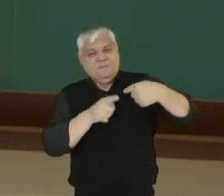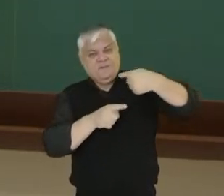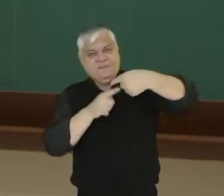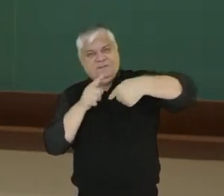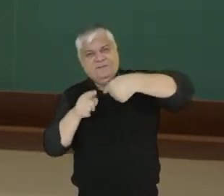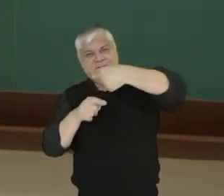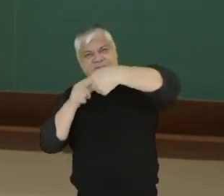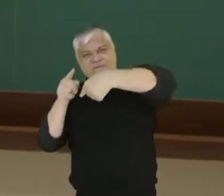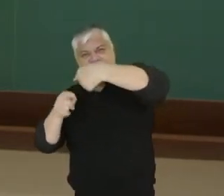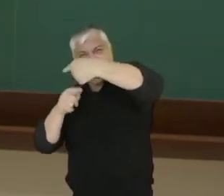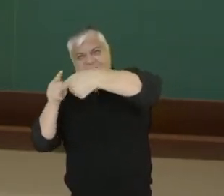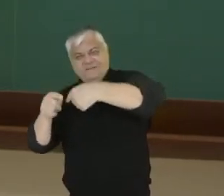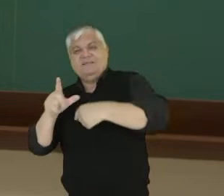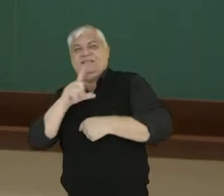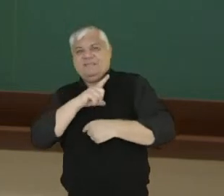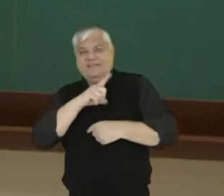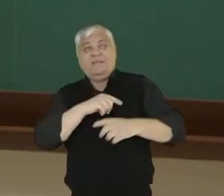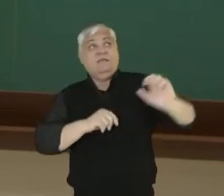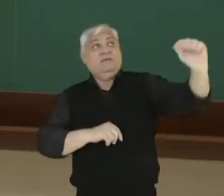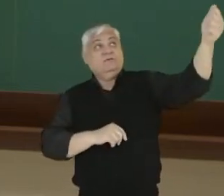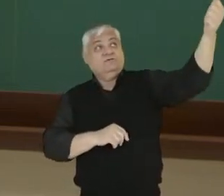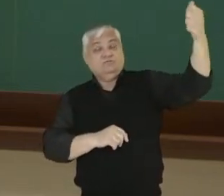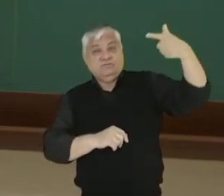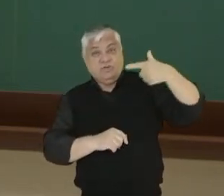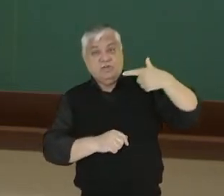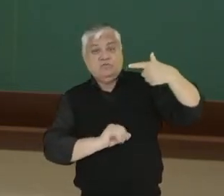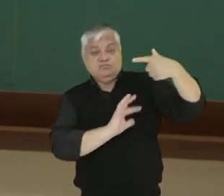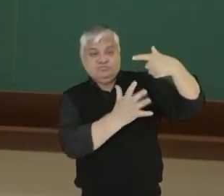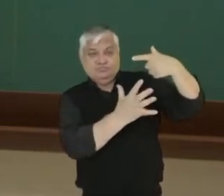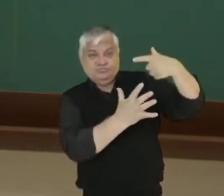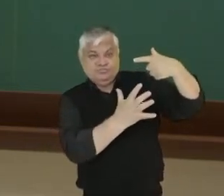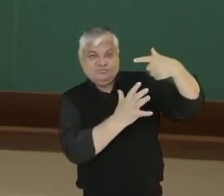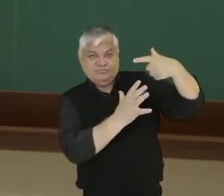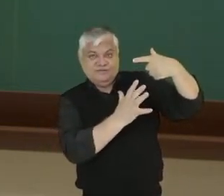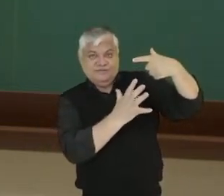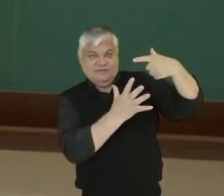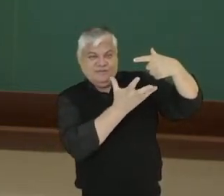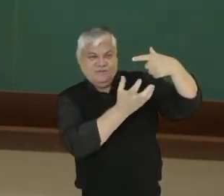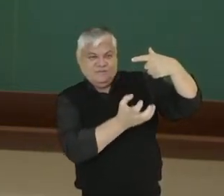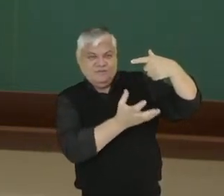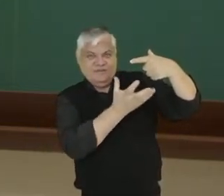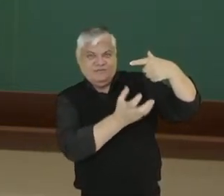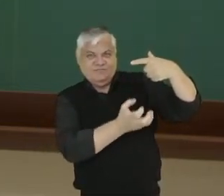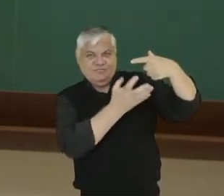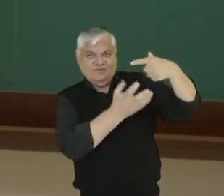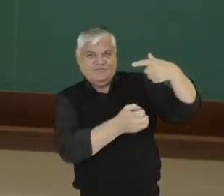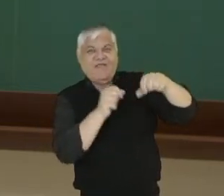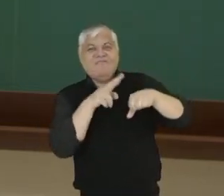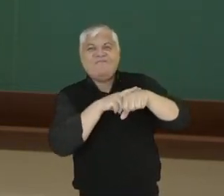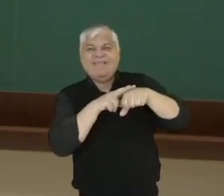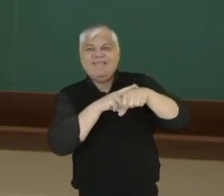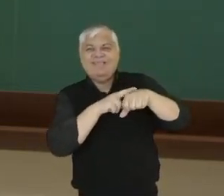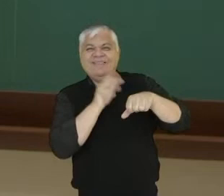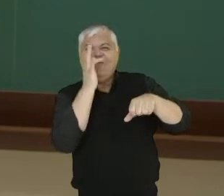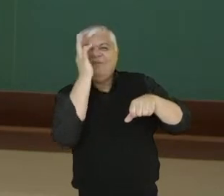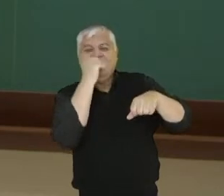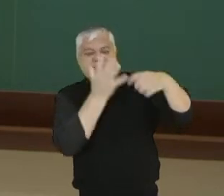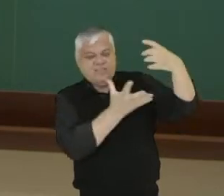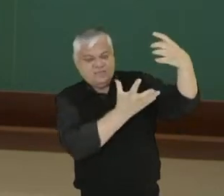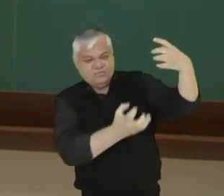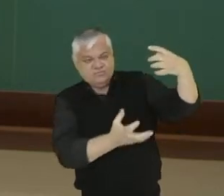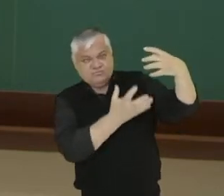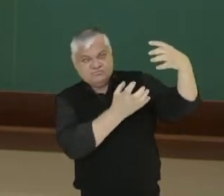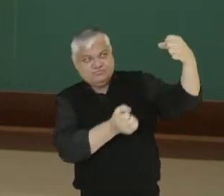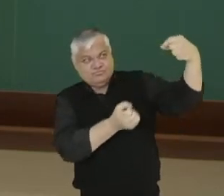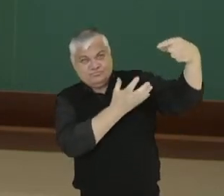de que existe um fluxo de energia, ou seja, existe a luz do Sol, que essa luz do Sol ela é armazenada, ela é uma energia potencial transformada